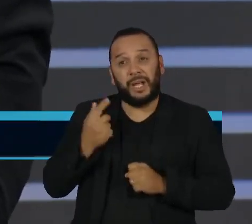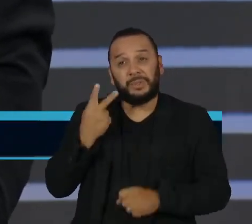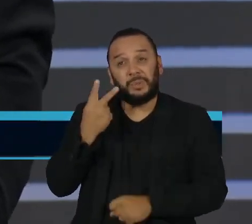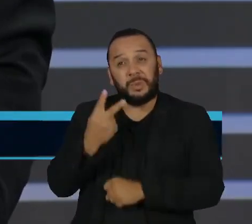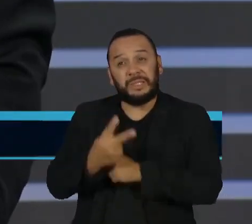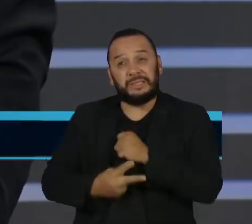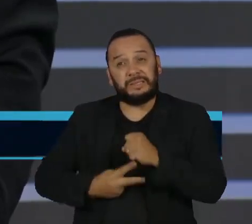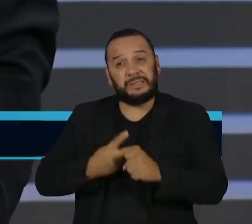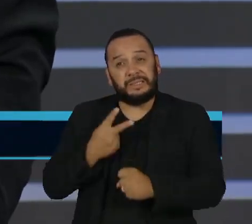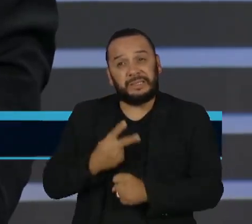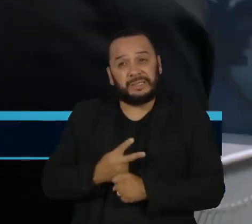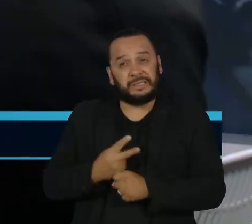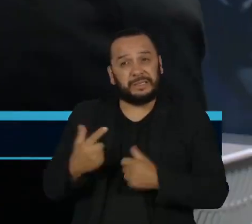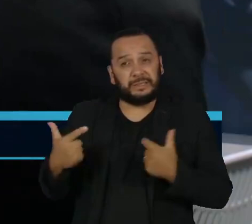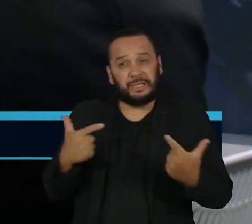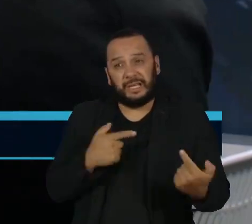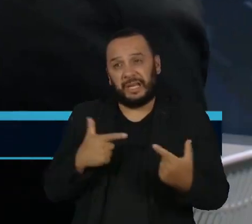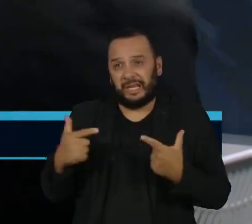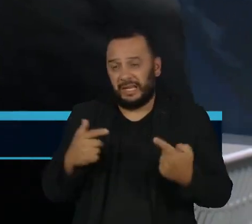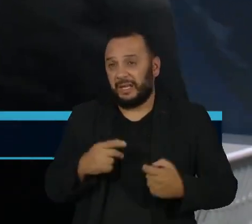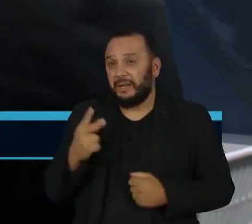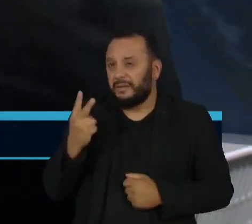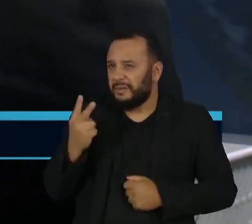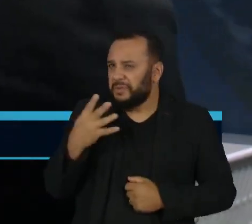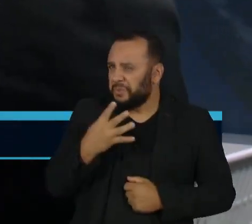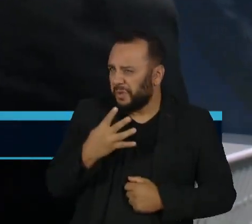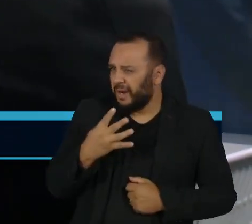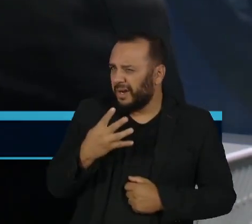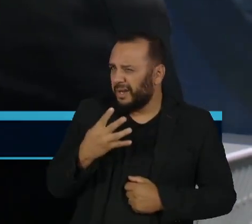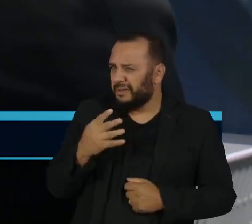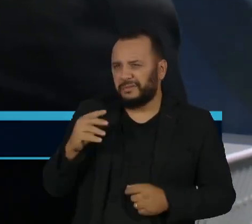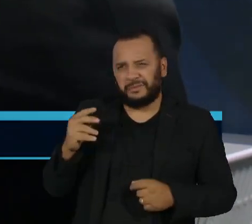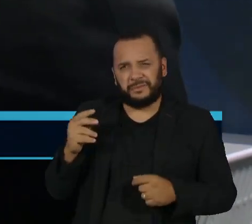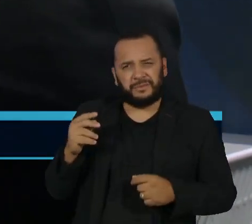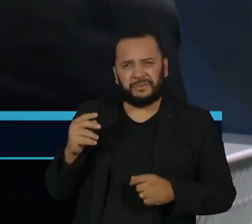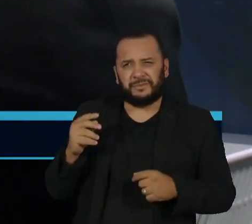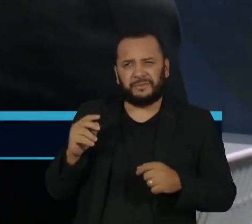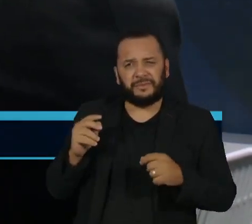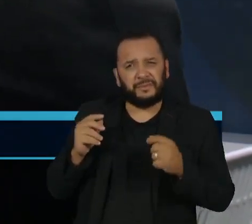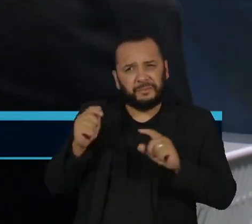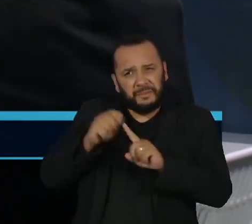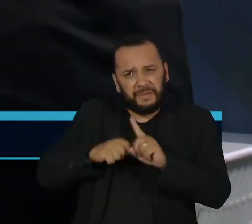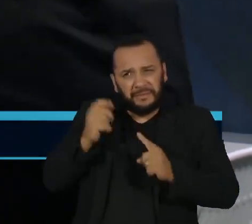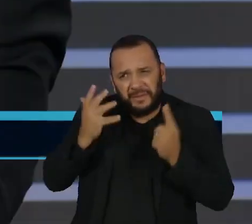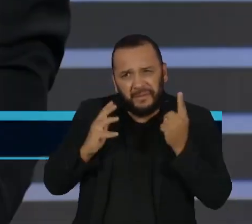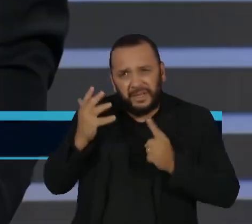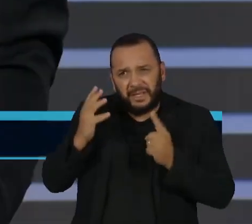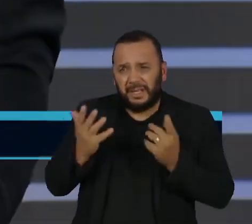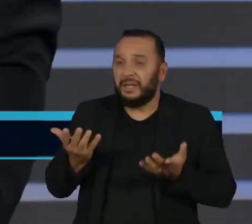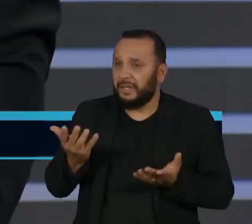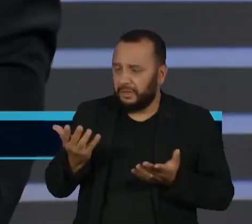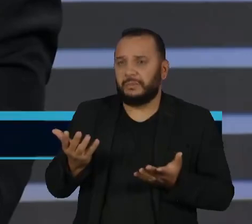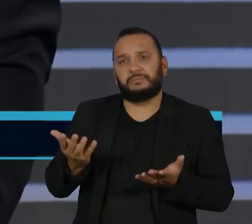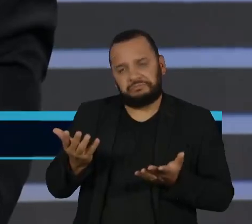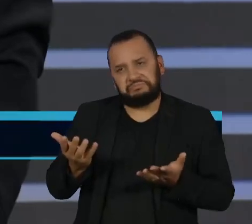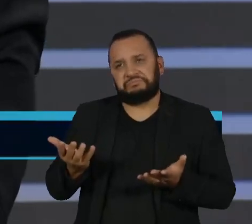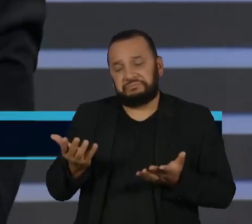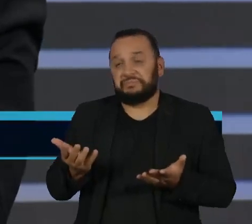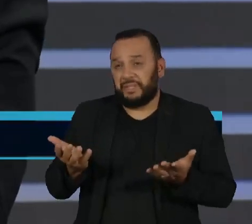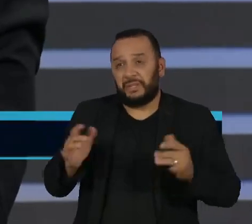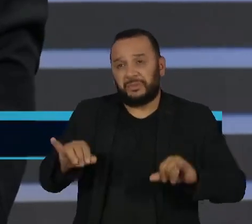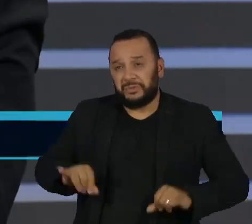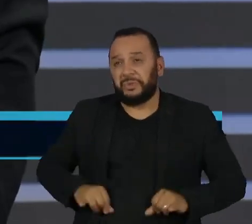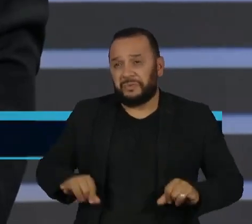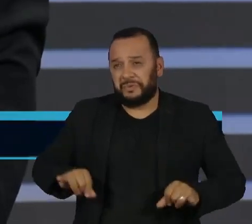portanto, 2 anos e 24 de fevereiro, se não me engano, que houve esse início, né, do ano passado. Portanto, é um